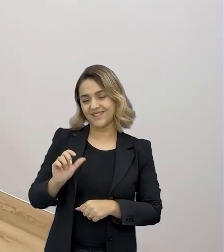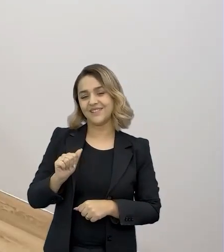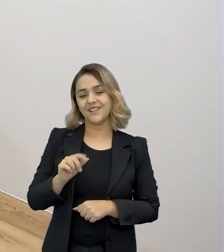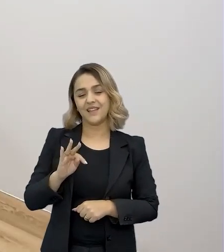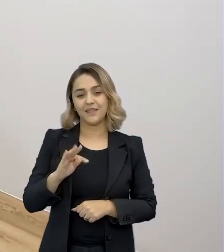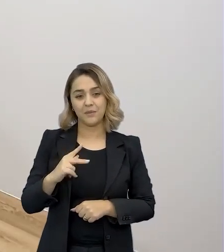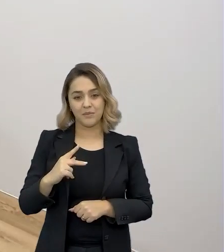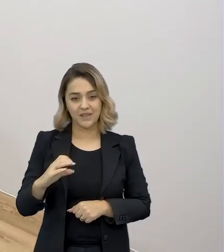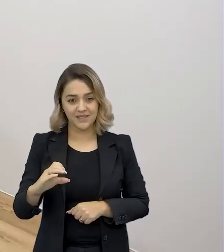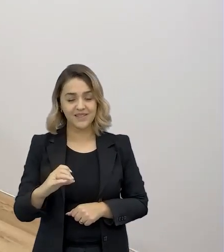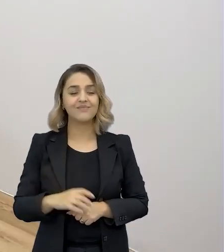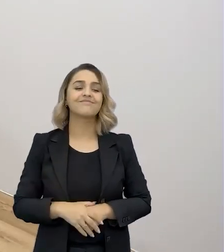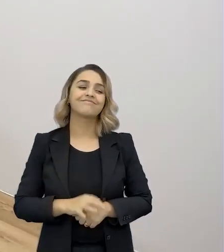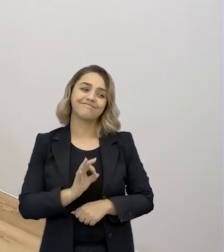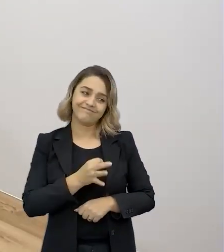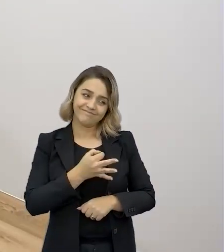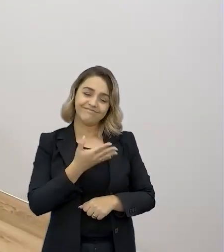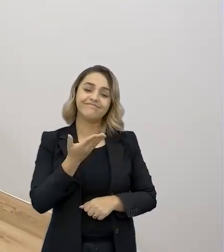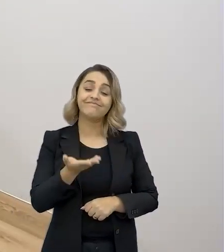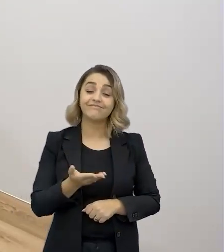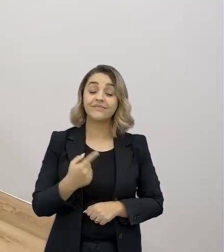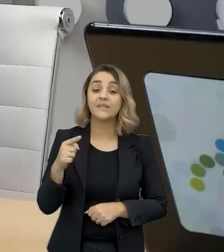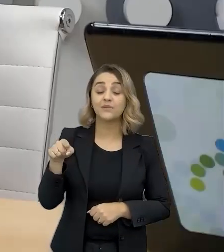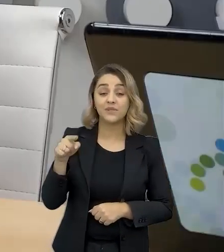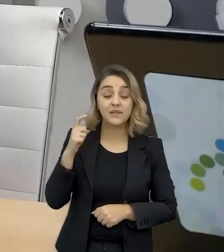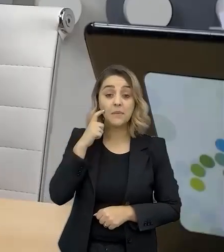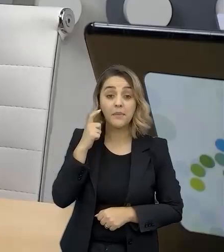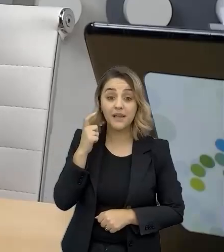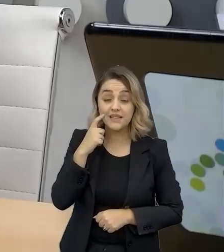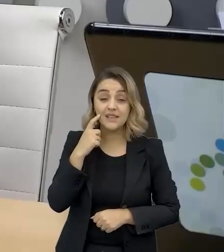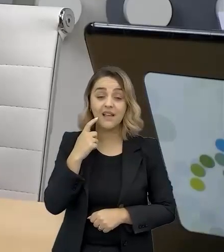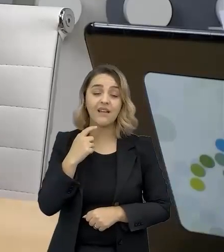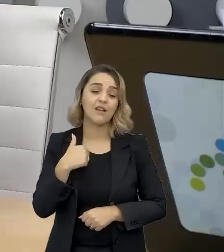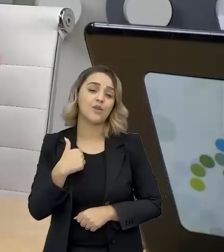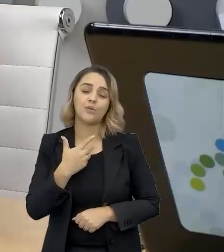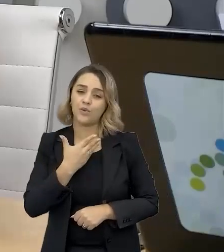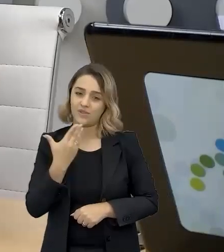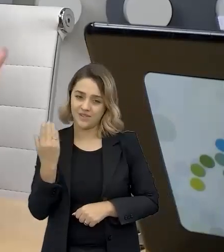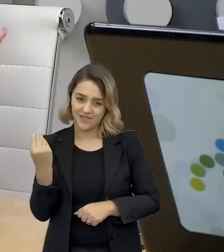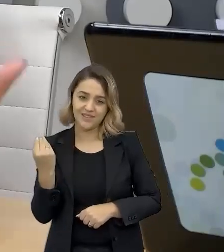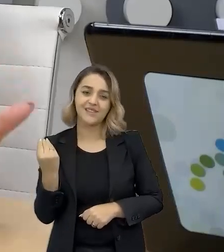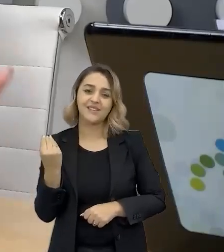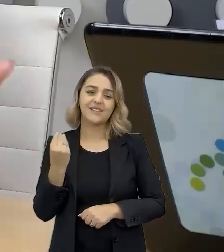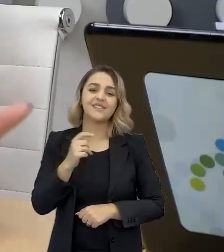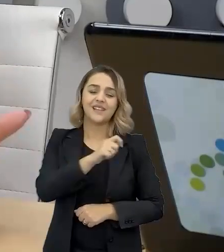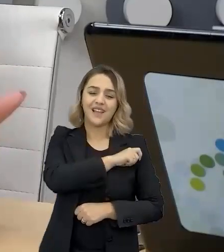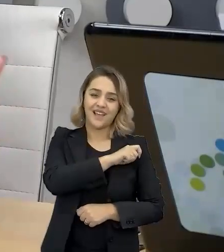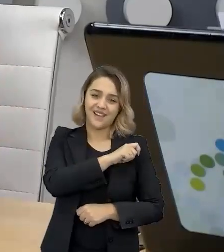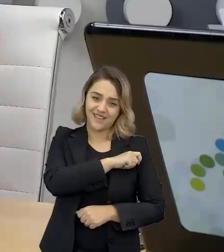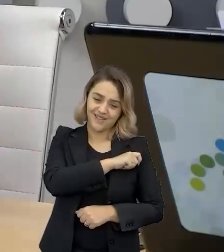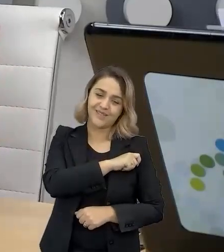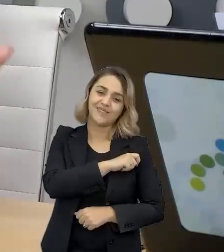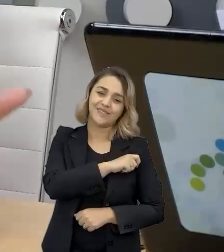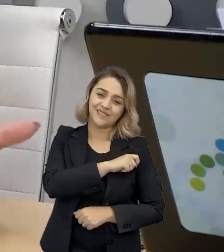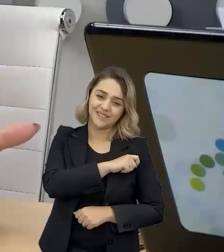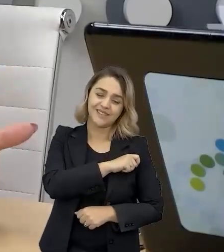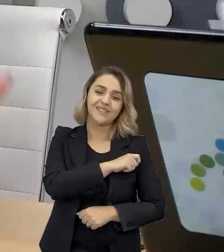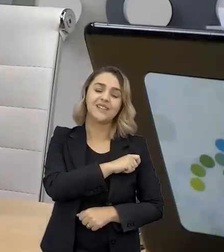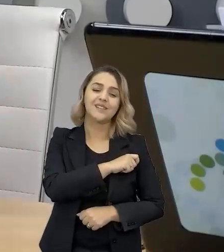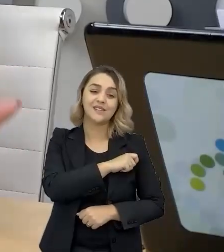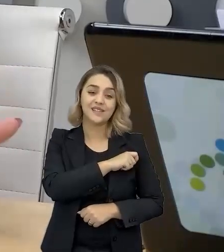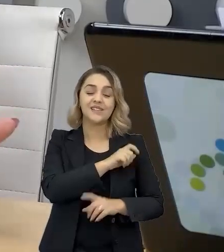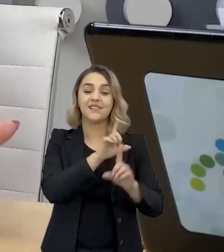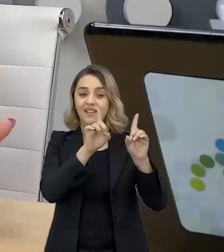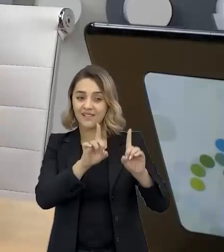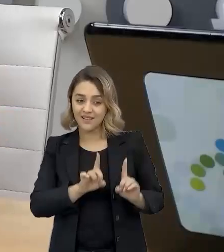sim. E se vocês forem pensar que eu não posso deixar nunca de falar dos meus alunos, né, dos meus estudantes com deficiência,